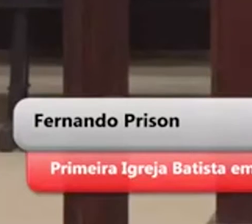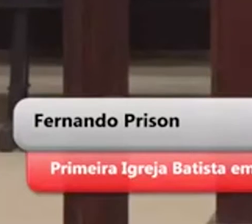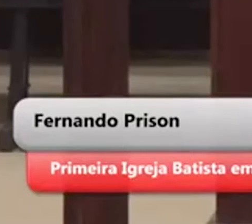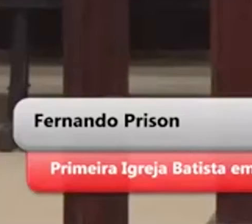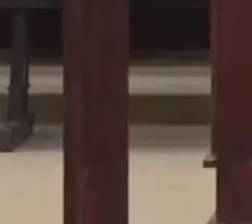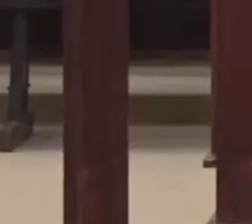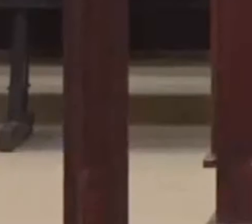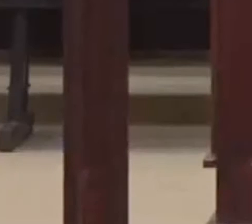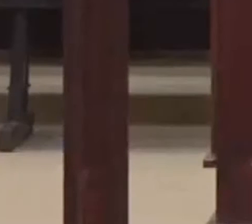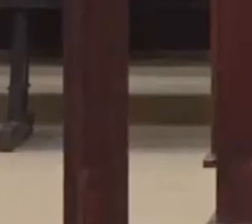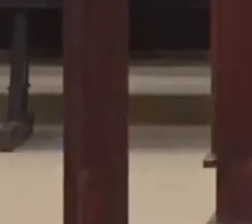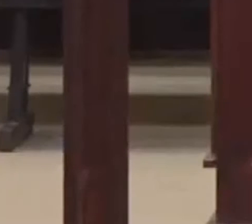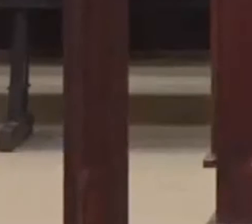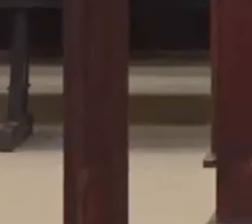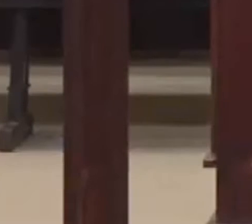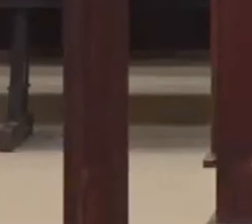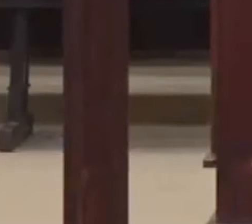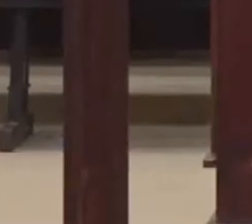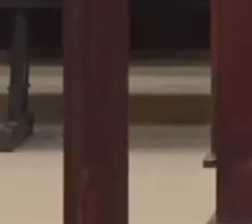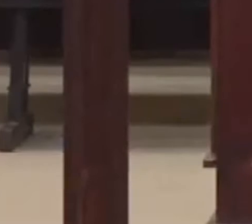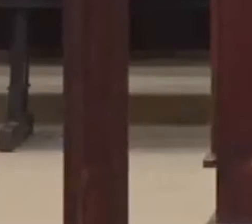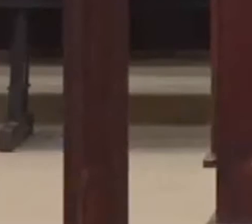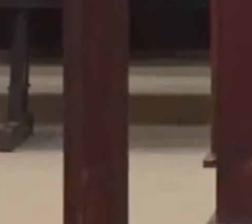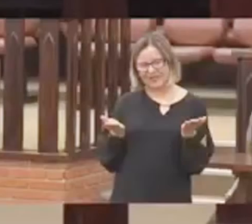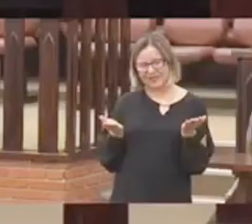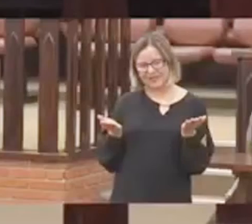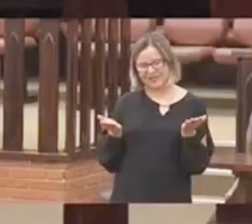O tema de hoje